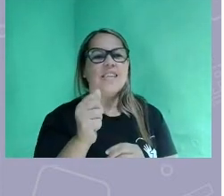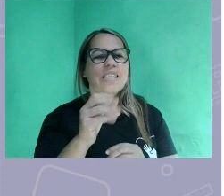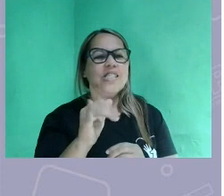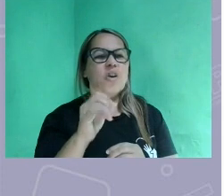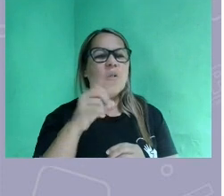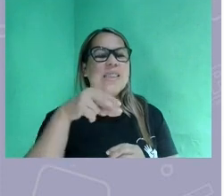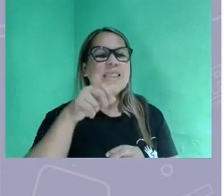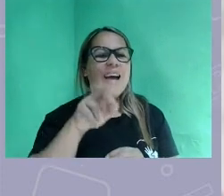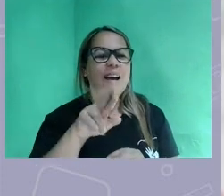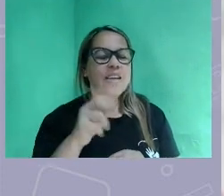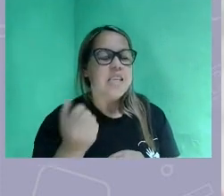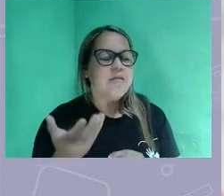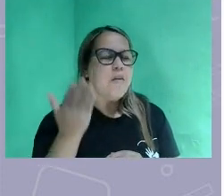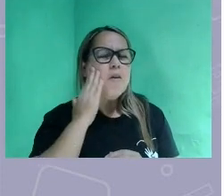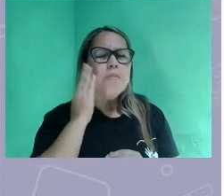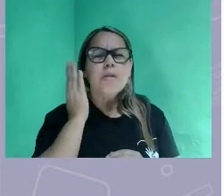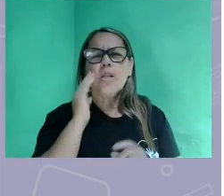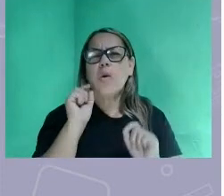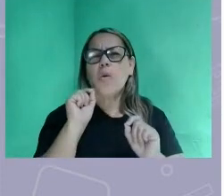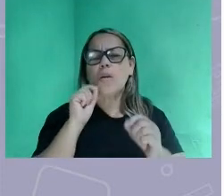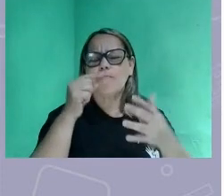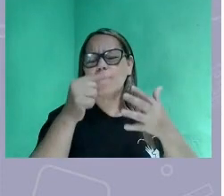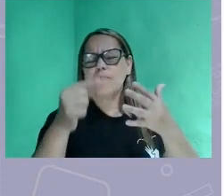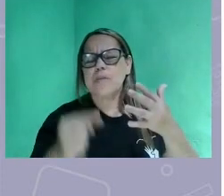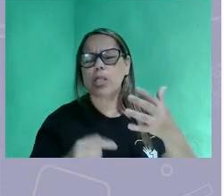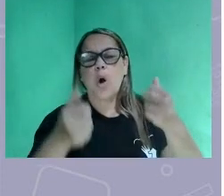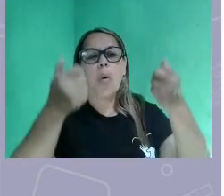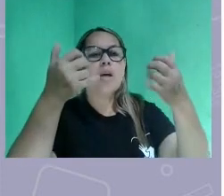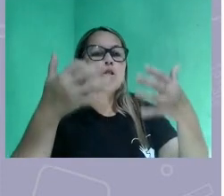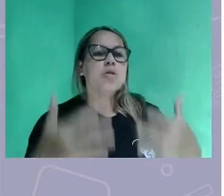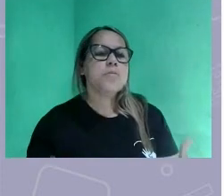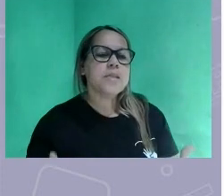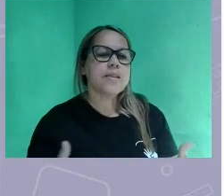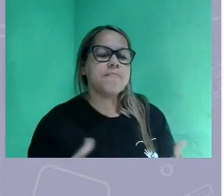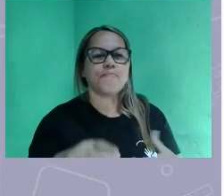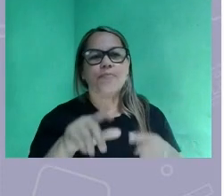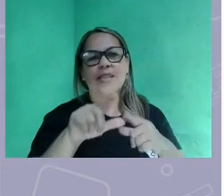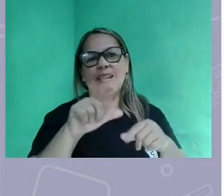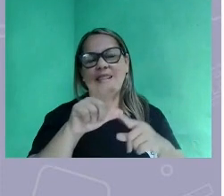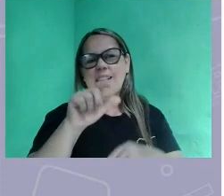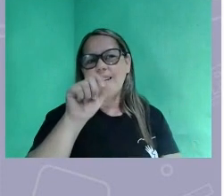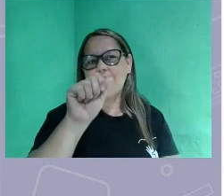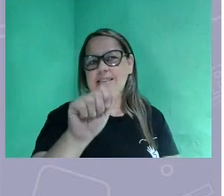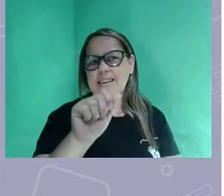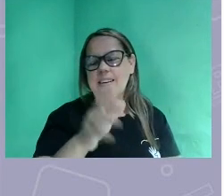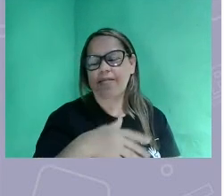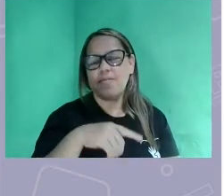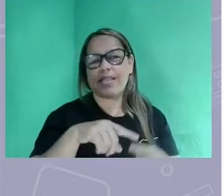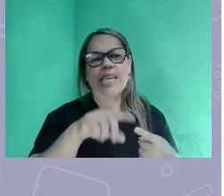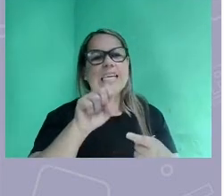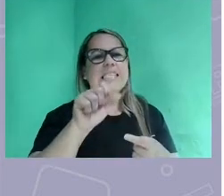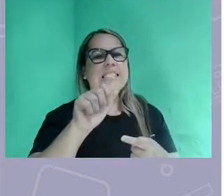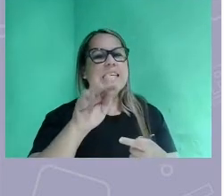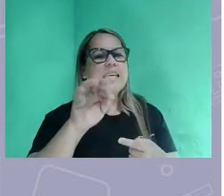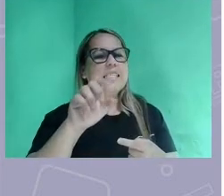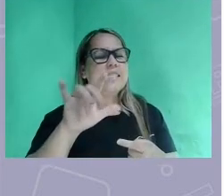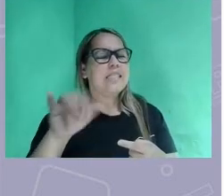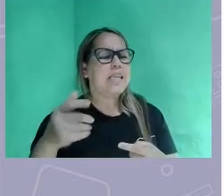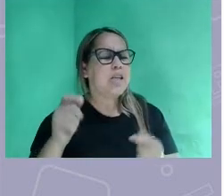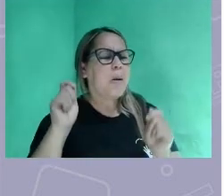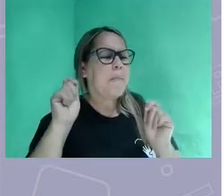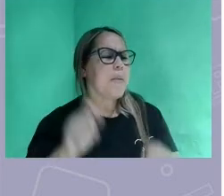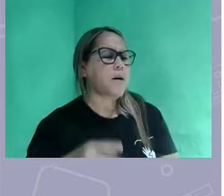dos itens ok então letra A satélites geoestacionários podem ser